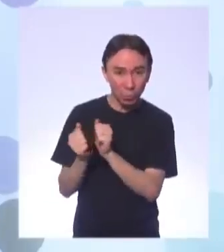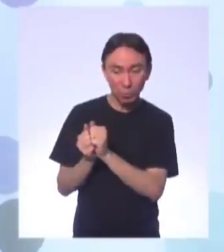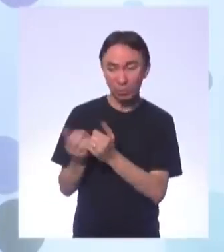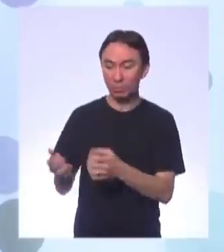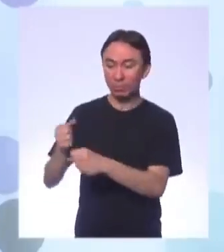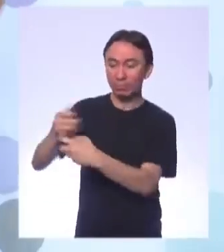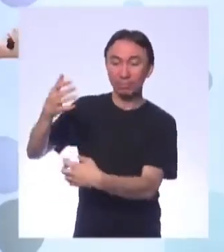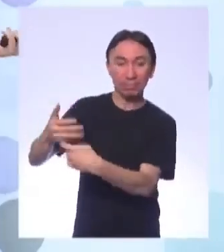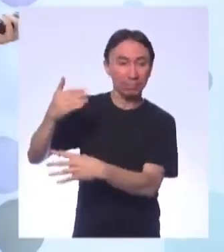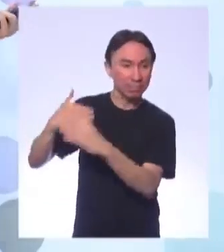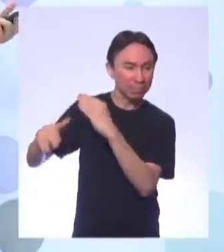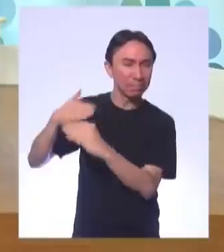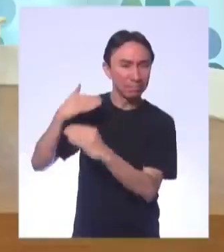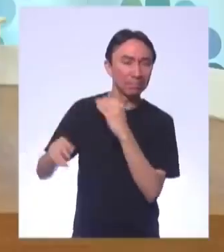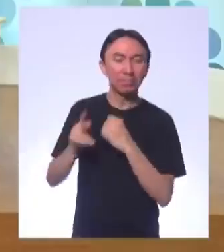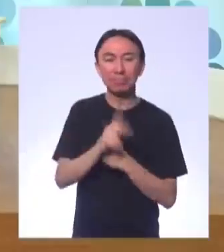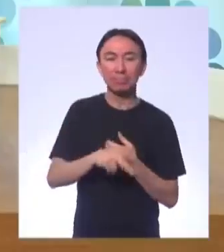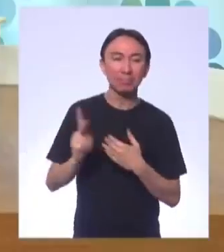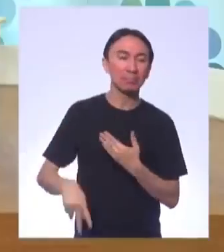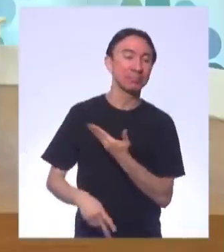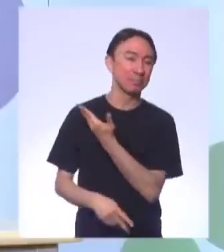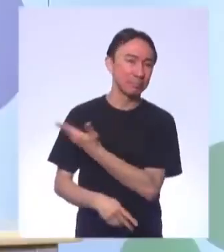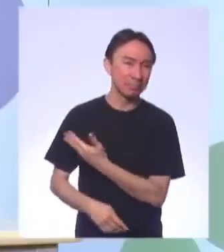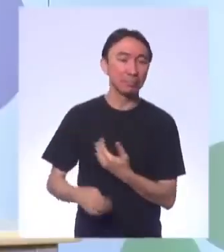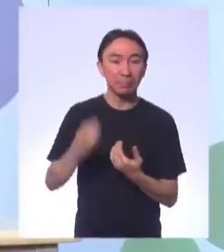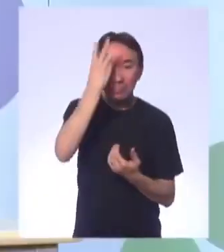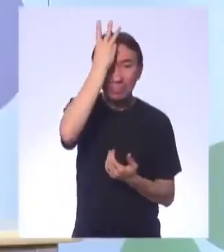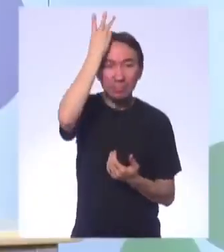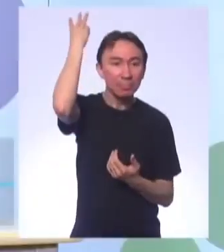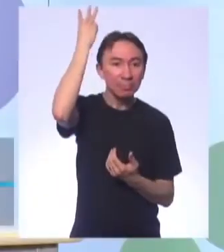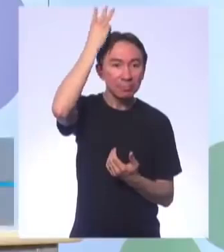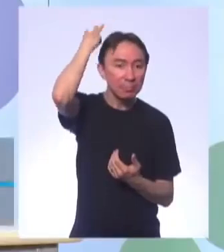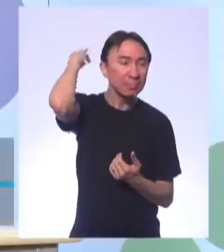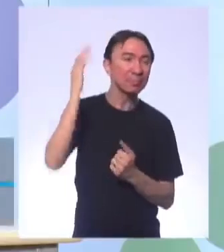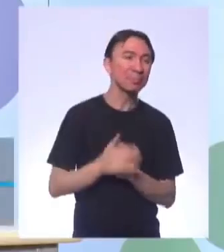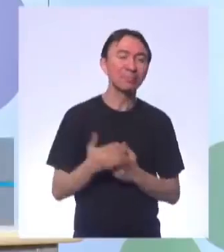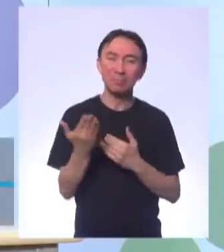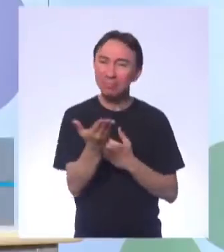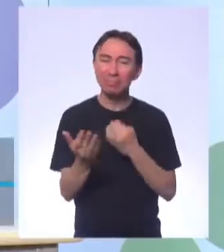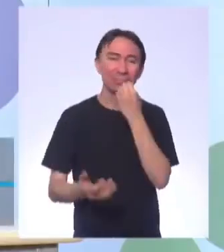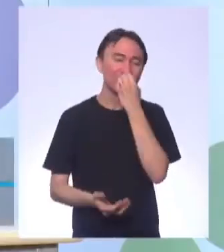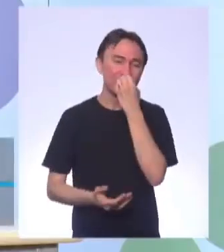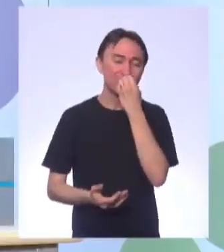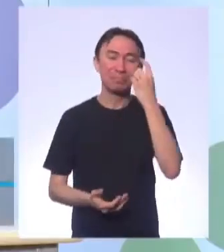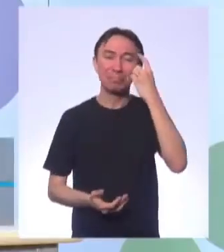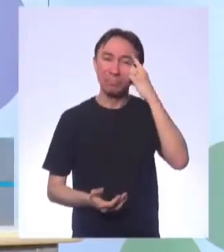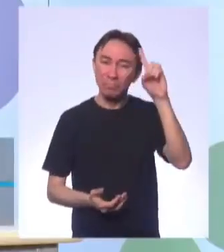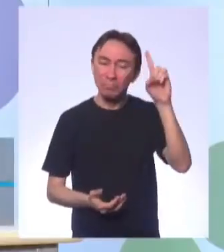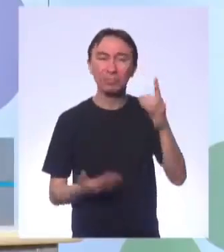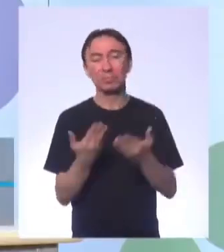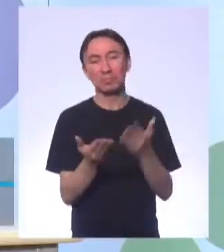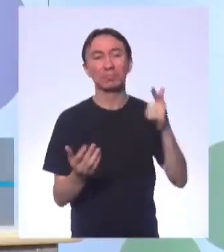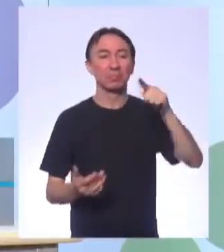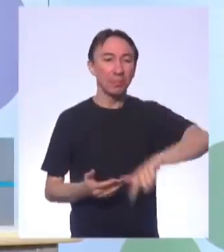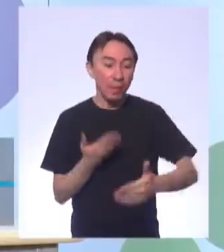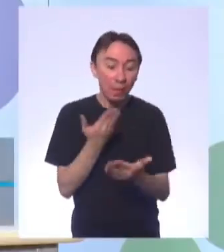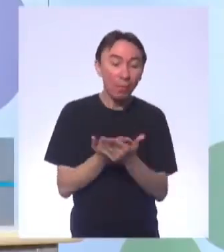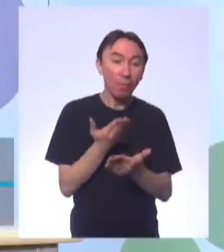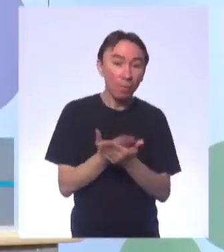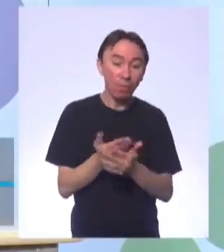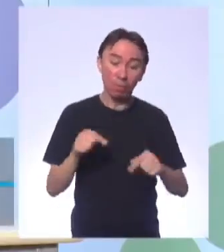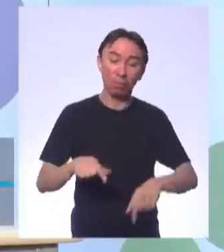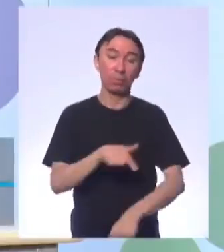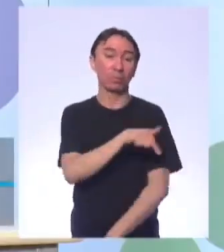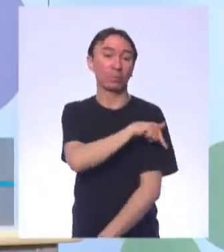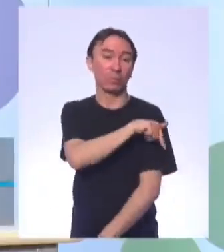chat acompanhar que vocês estão comentando Professor Osmar muito bom dia Jonas muito bom dia a todos que nos acompanham para mais uma aula de matemática aqui no 7º ano do Ensino Fundamental